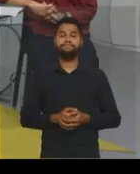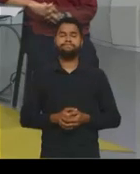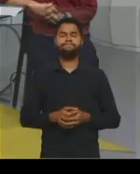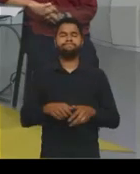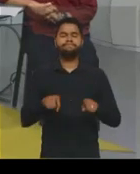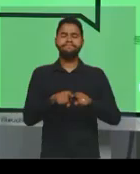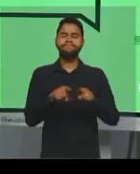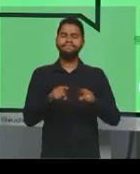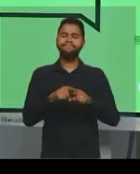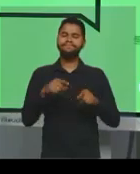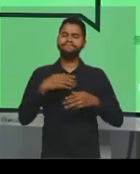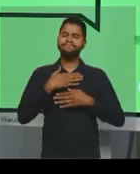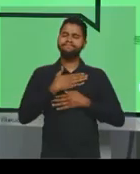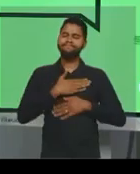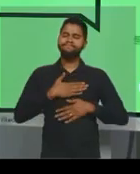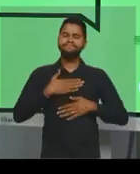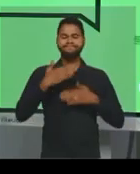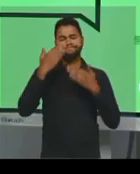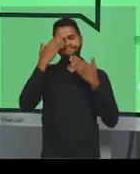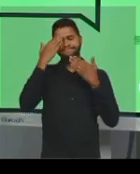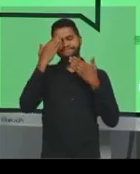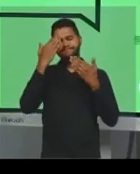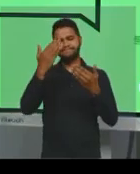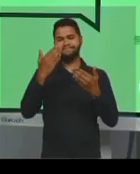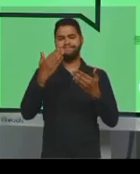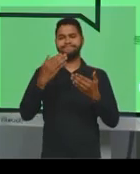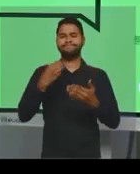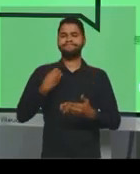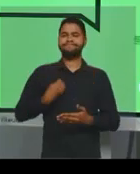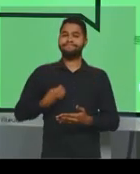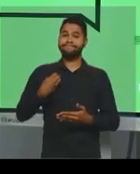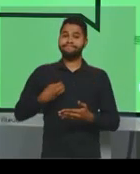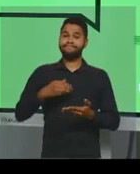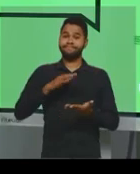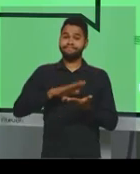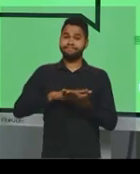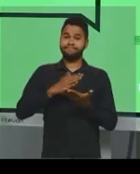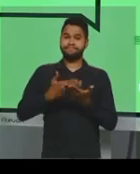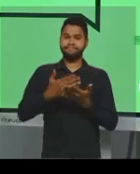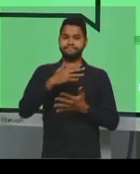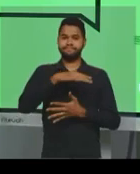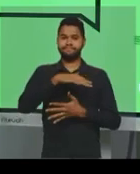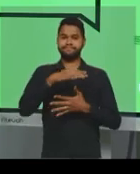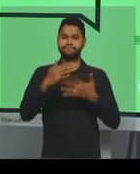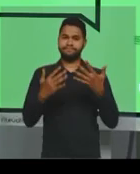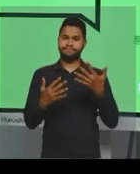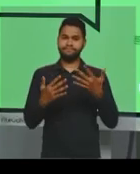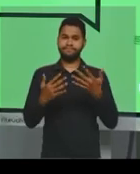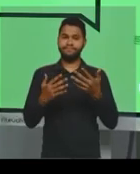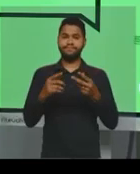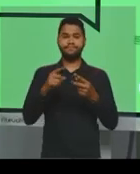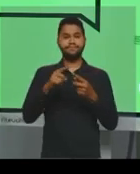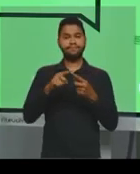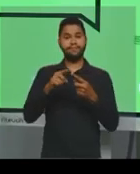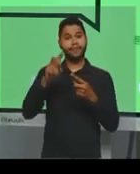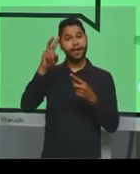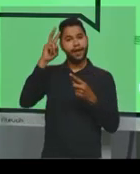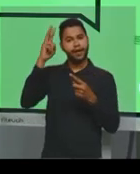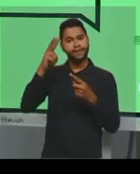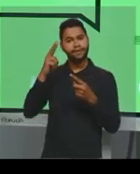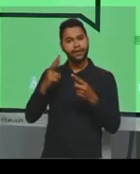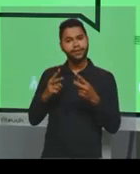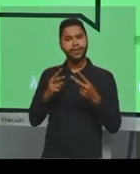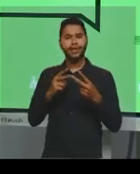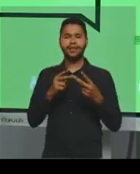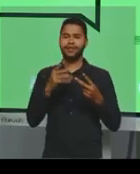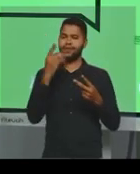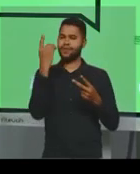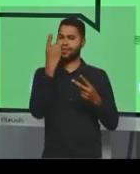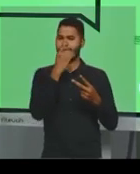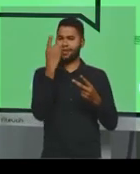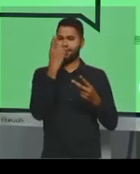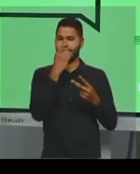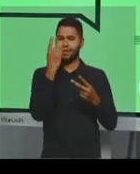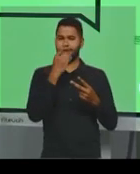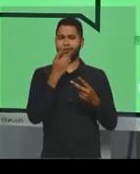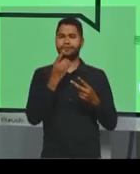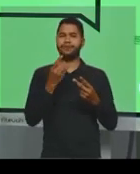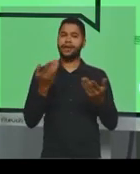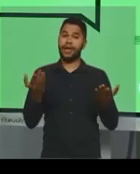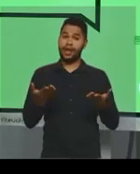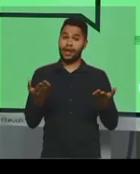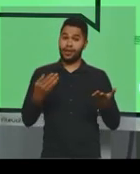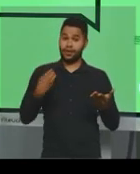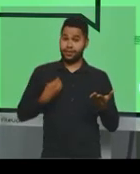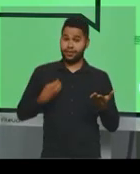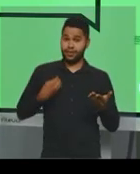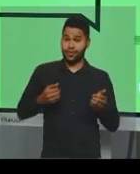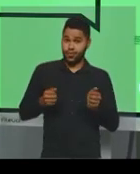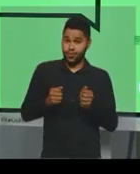Gostaria também de agradecer a presença dos nossos intérpretes de Libras, a Valdene Cordeiro e o Daniel Costa, que está nesse